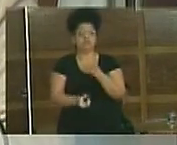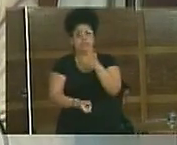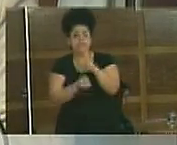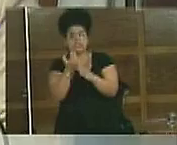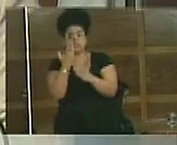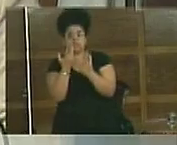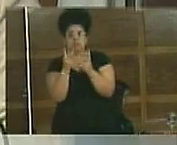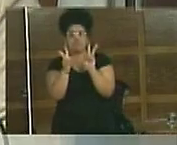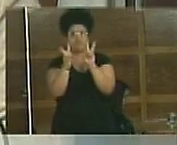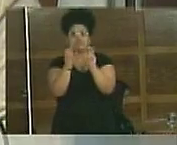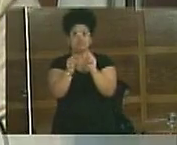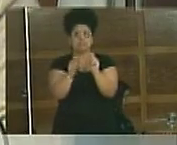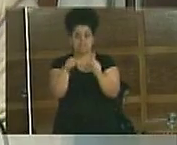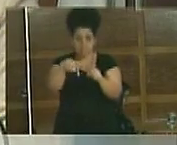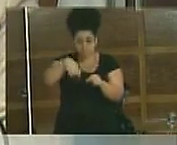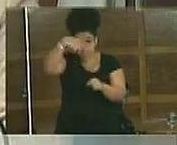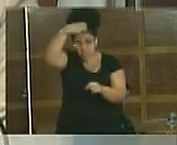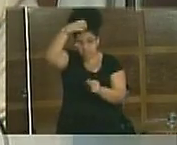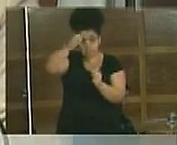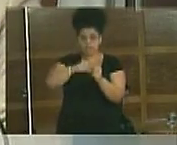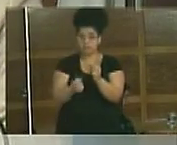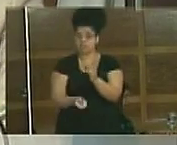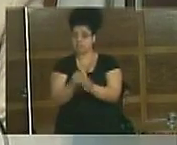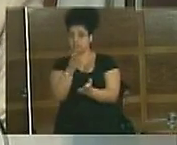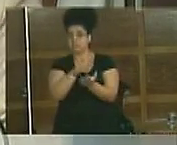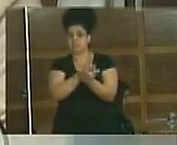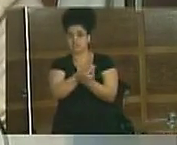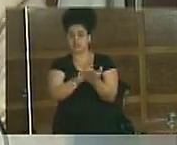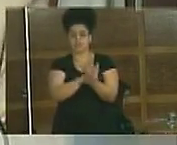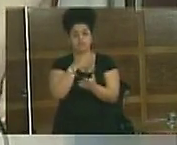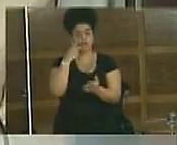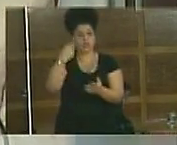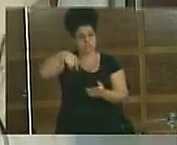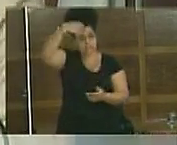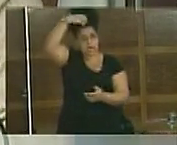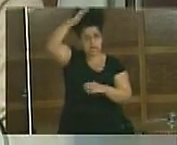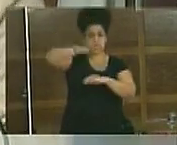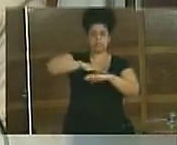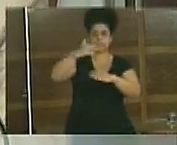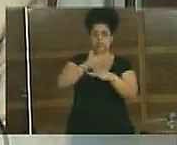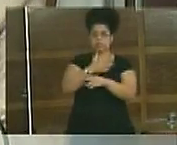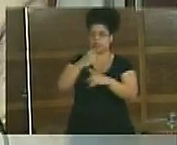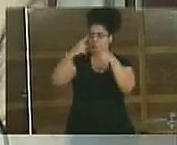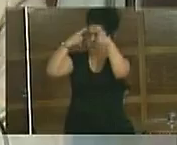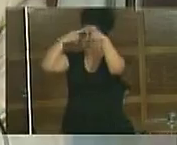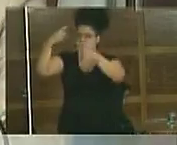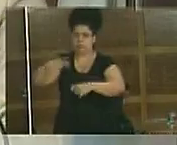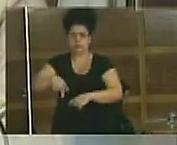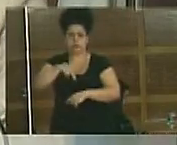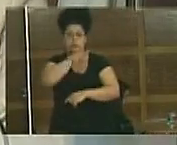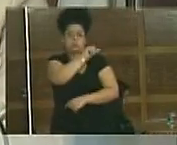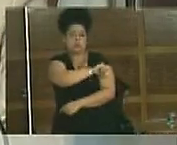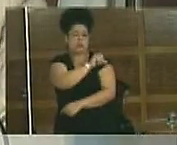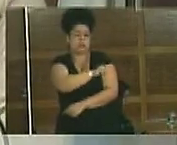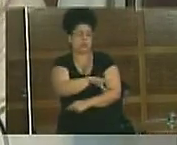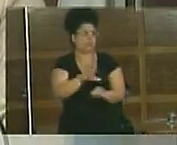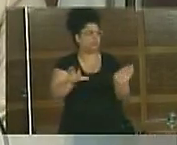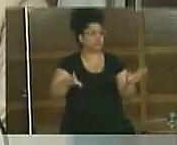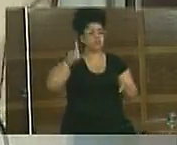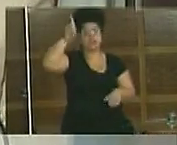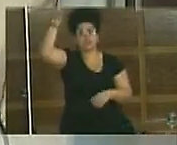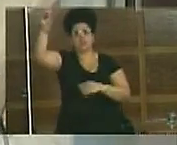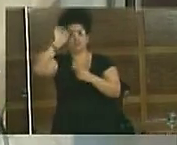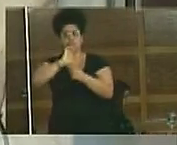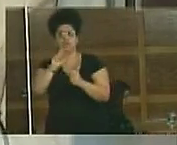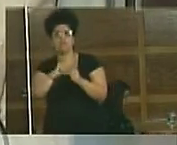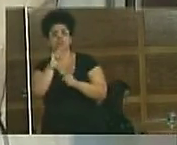nada na nossa cidade. Todo mundo falando, é a cidade mais violenta do estado do Rio de Janeiro, é a cidade mais violenta, é uma pena, é uma pena, é uma pena. E o que, que o poder público faz